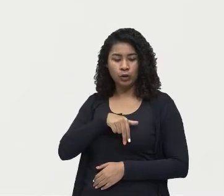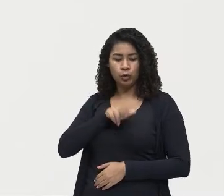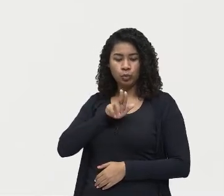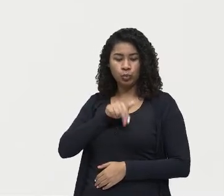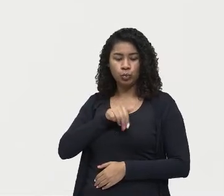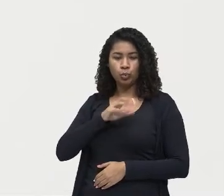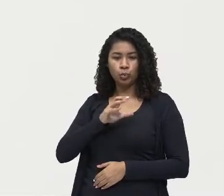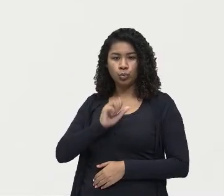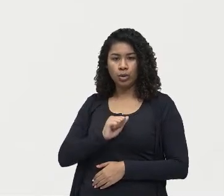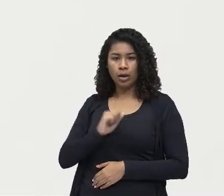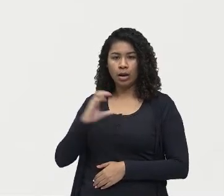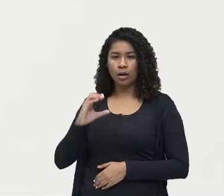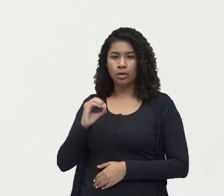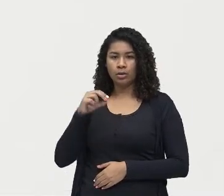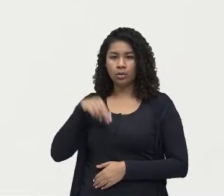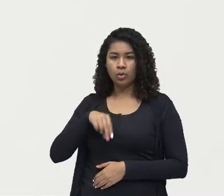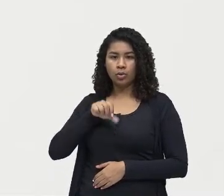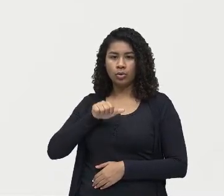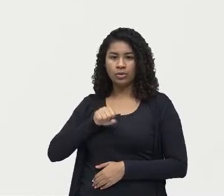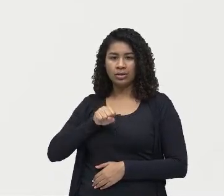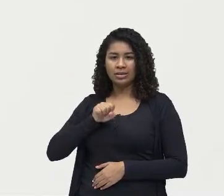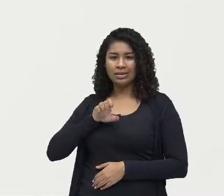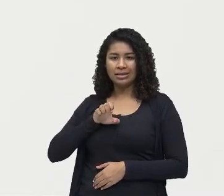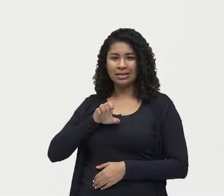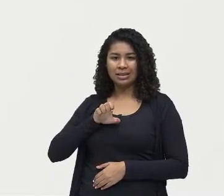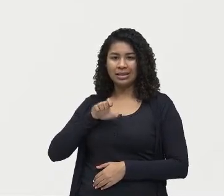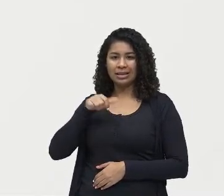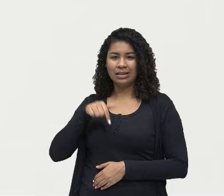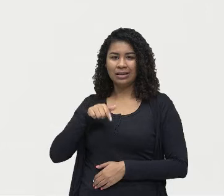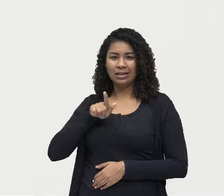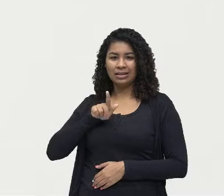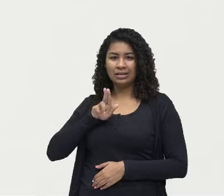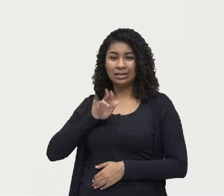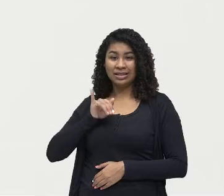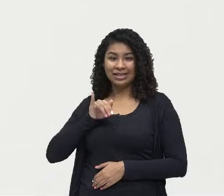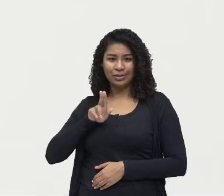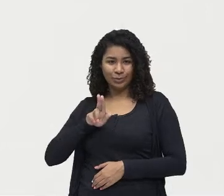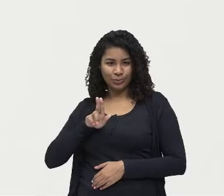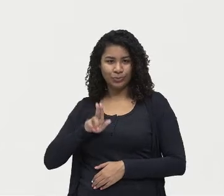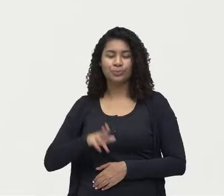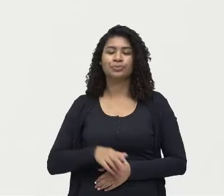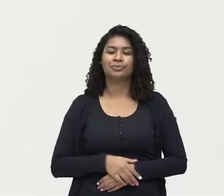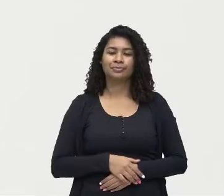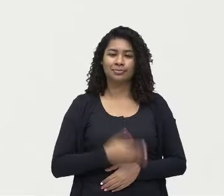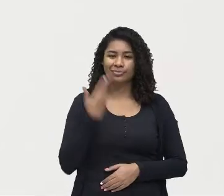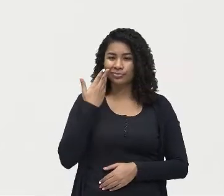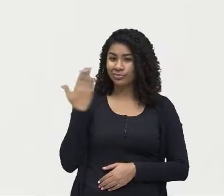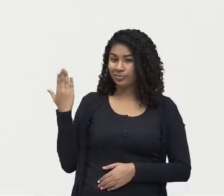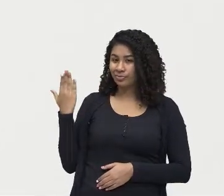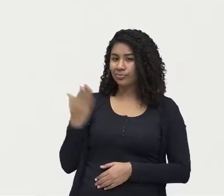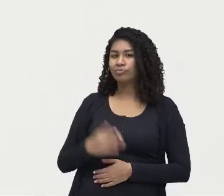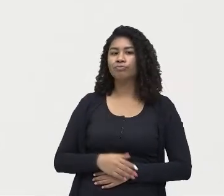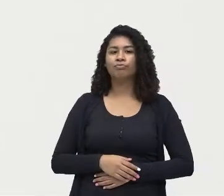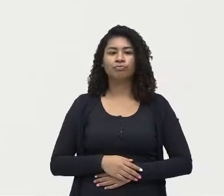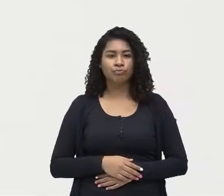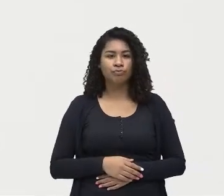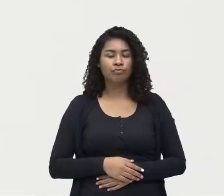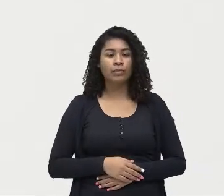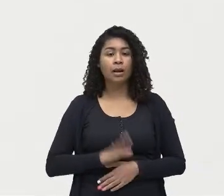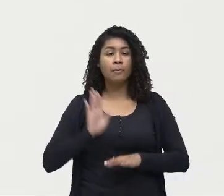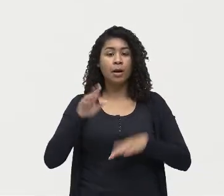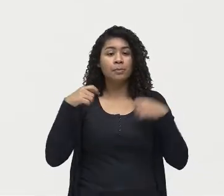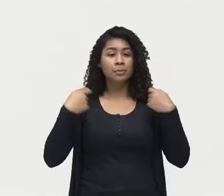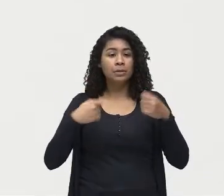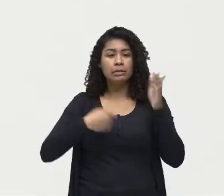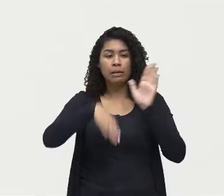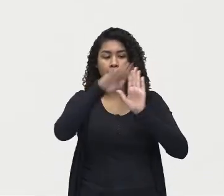reputação no campo à altura de sua reputação. E para manter, olha que interessante aqui, nós temos que escolher